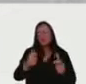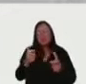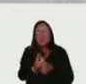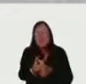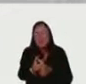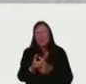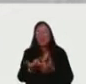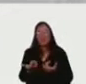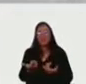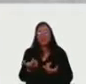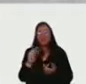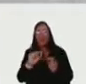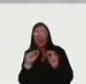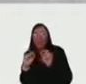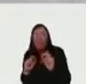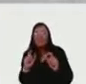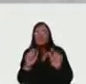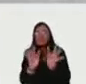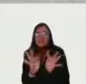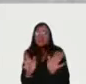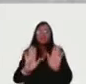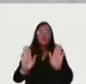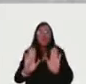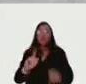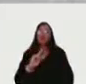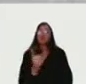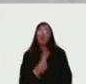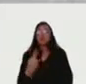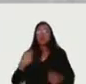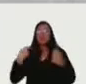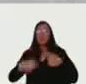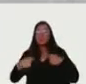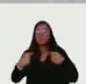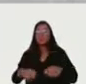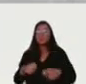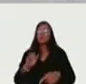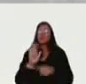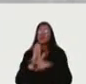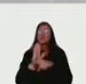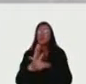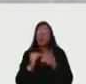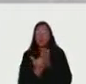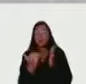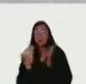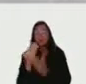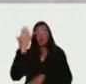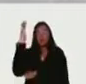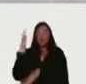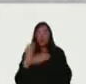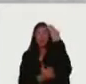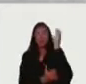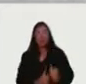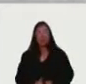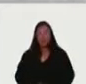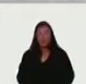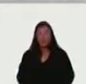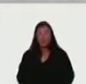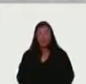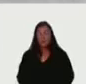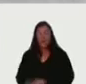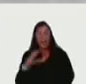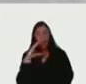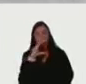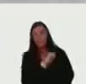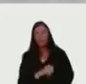que vão fazer a diferença. Nós estamos já com a questão ambiental para ontem. Então, a gente está perguntando nesse